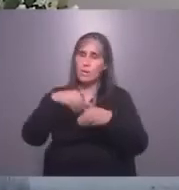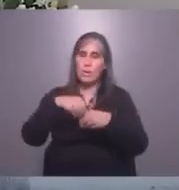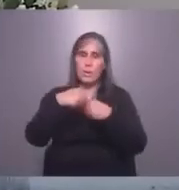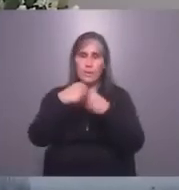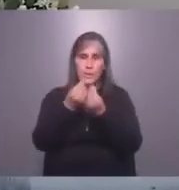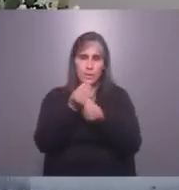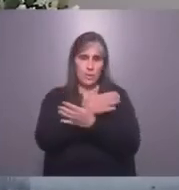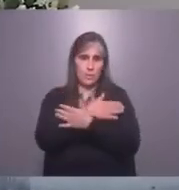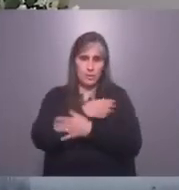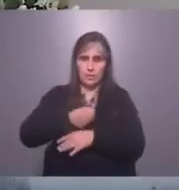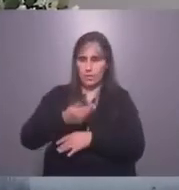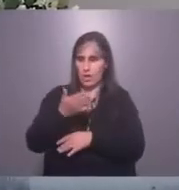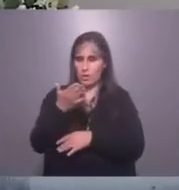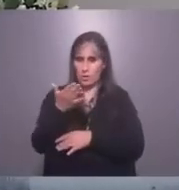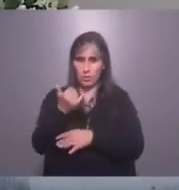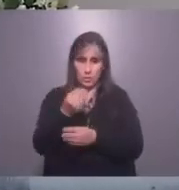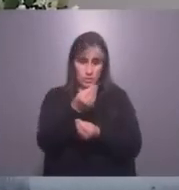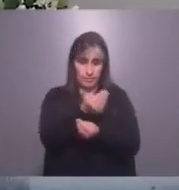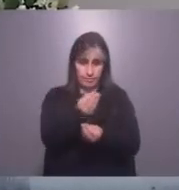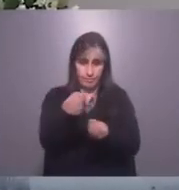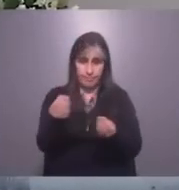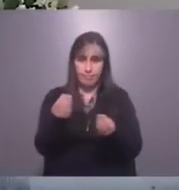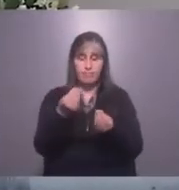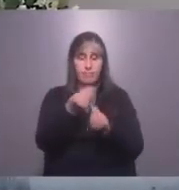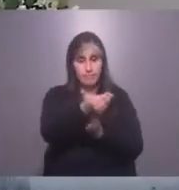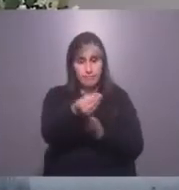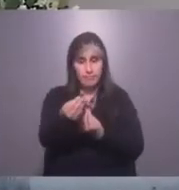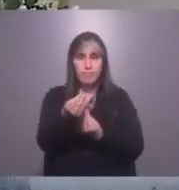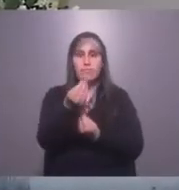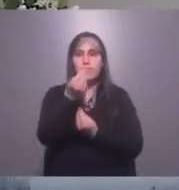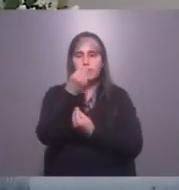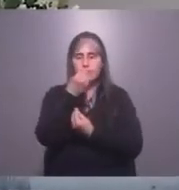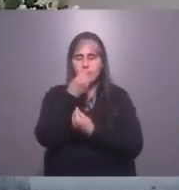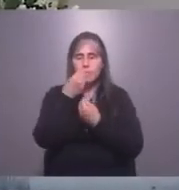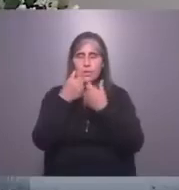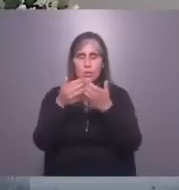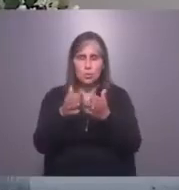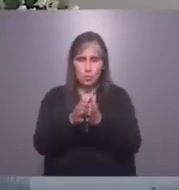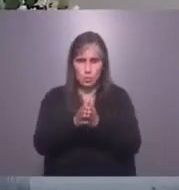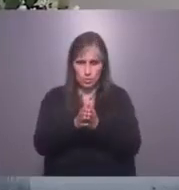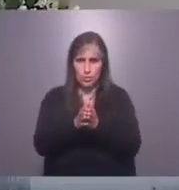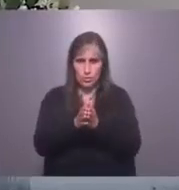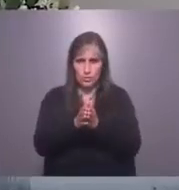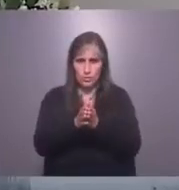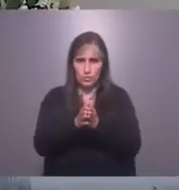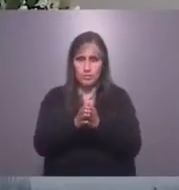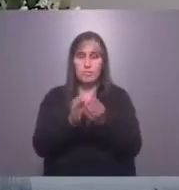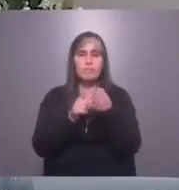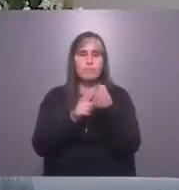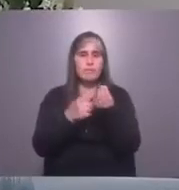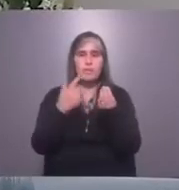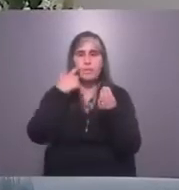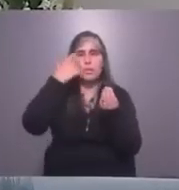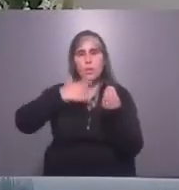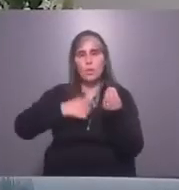discipulis suis dicens, accipite et manducate ex hoc omnes, hoc est enim